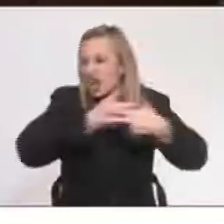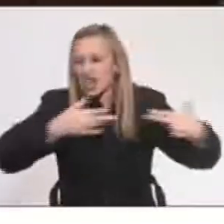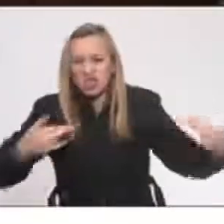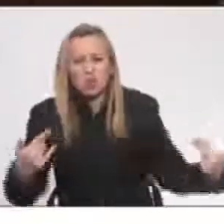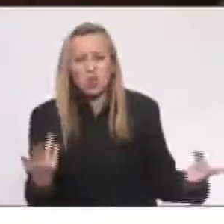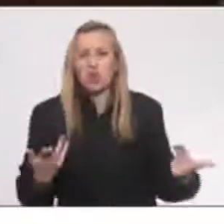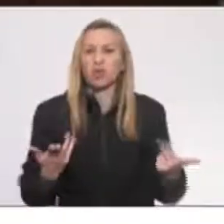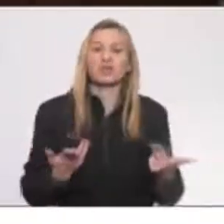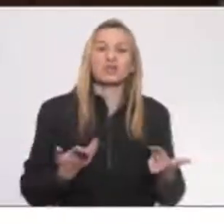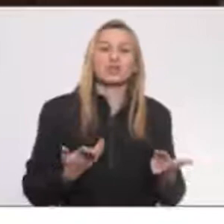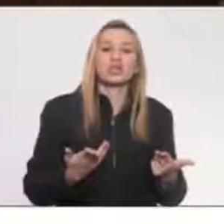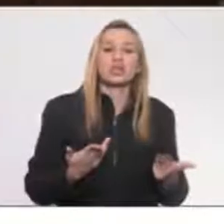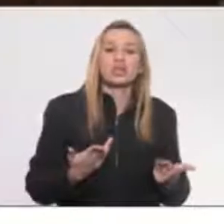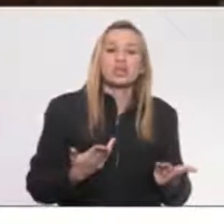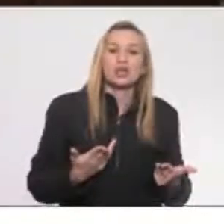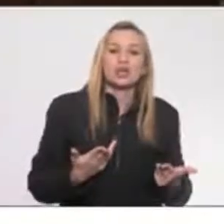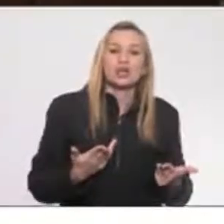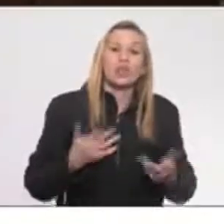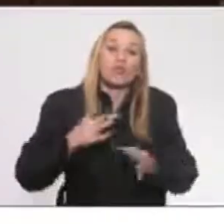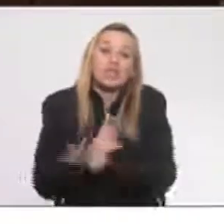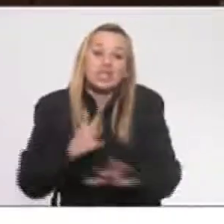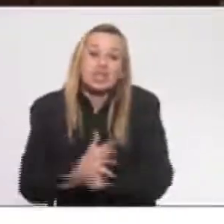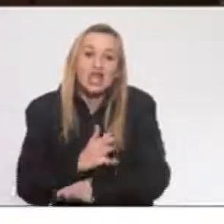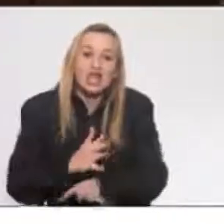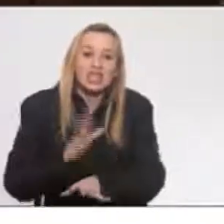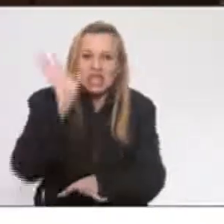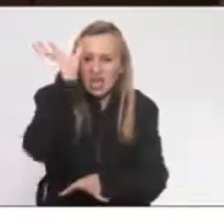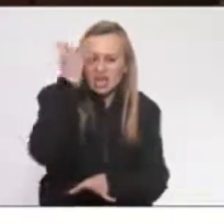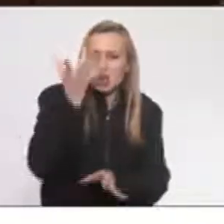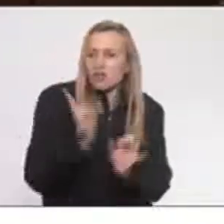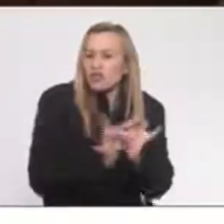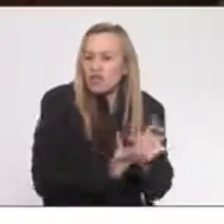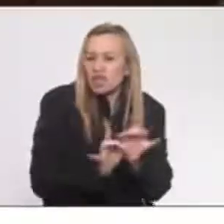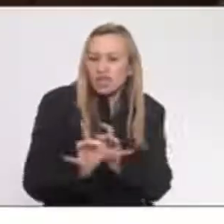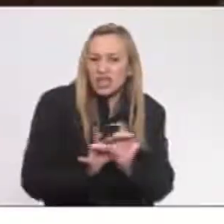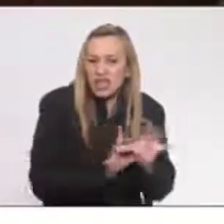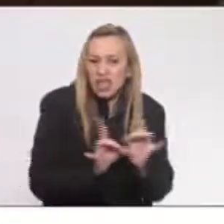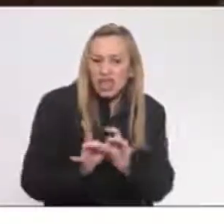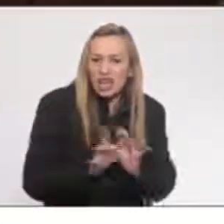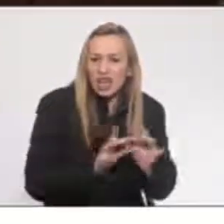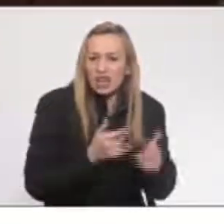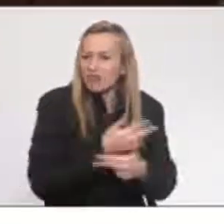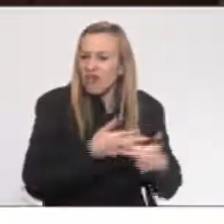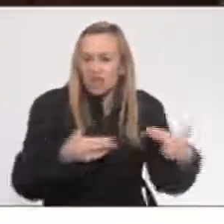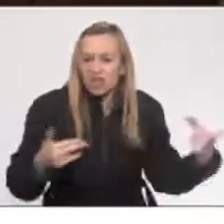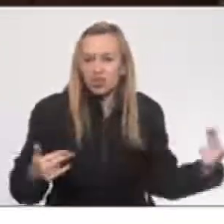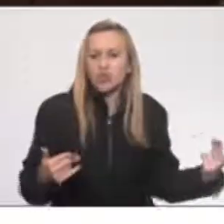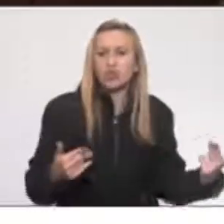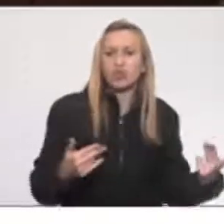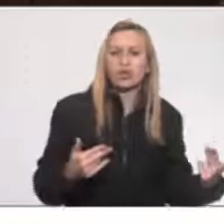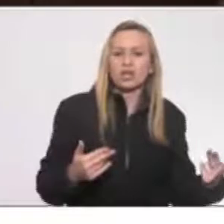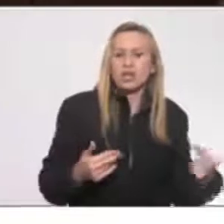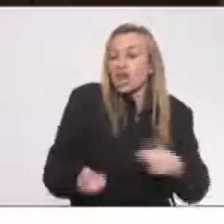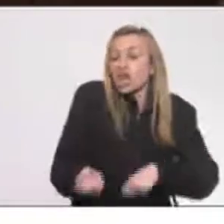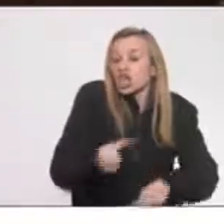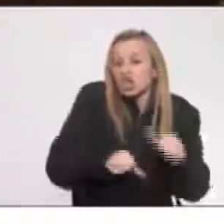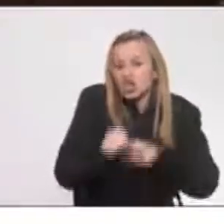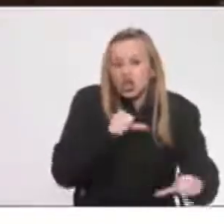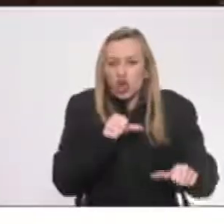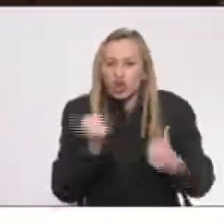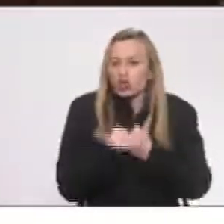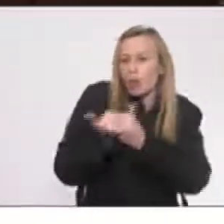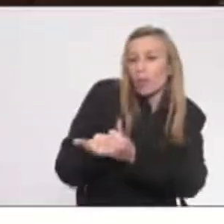apaniguados, uma cidade que resolve vender e lotear os seus espaços simplesmente em troca de um apoio